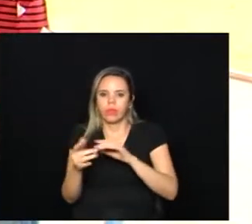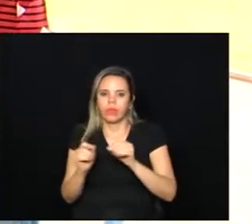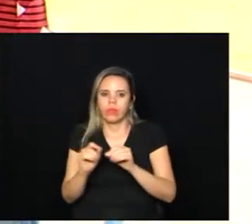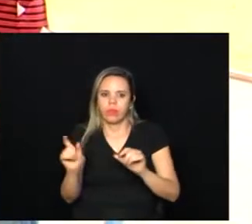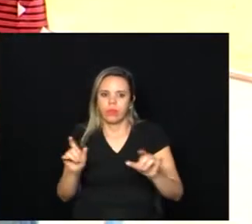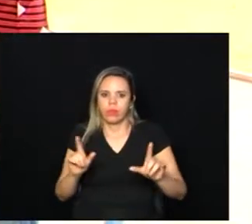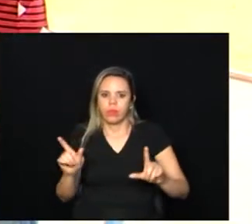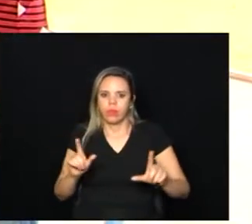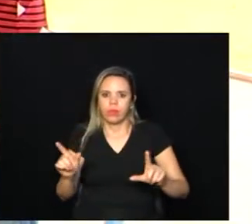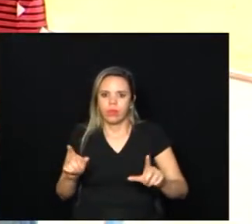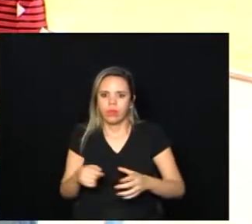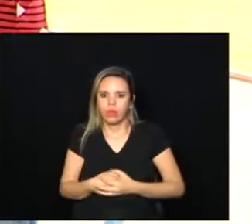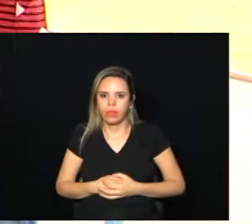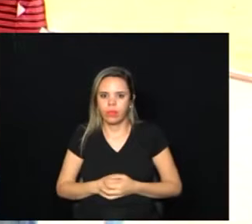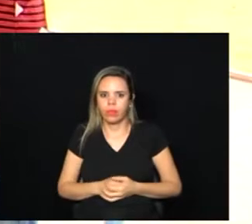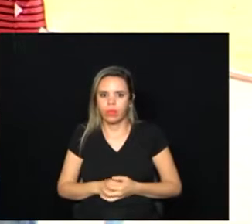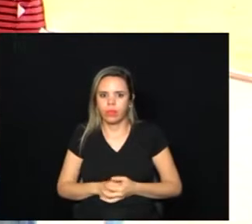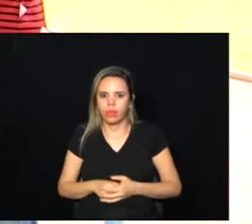ser